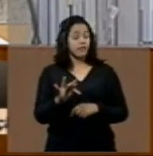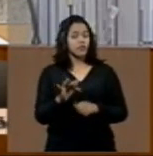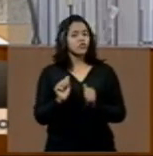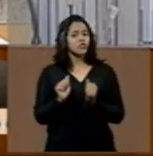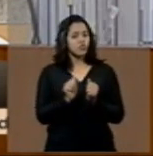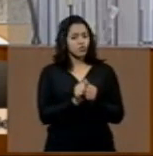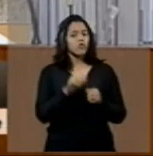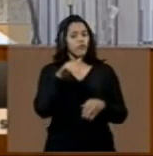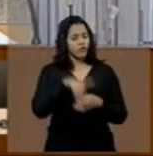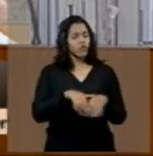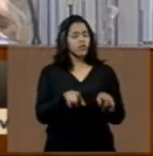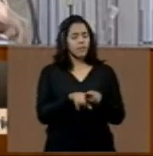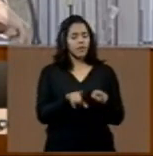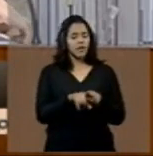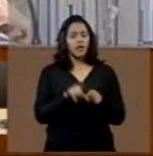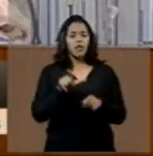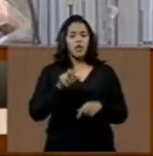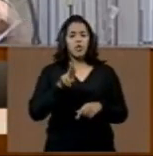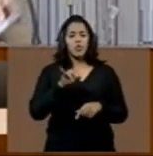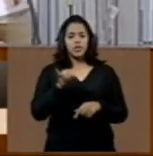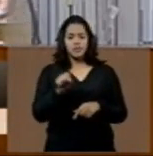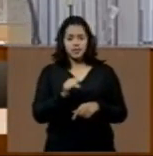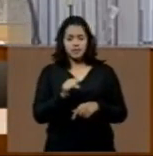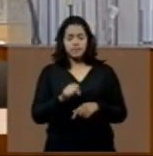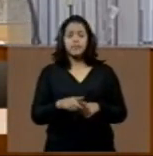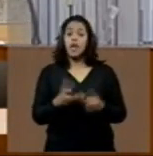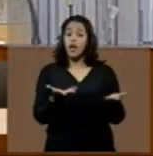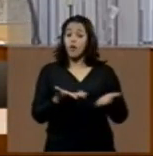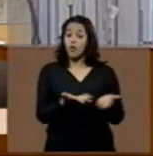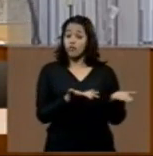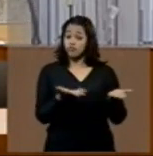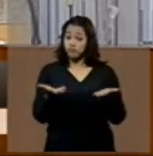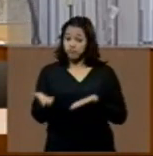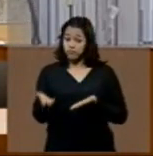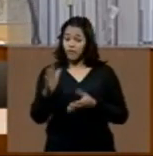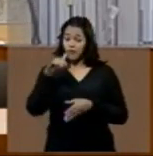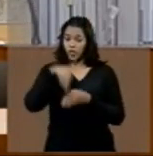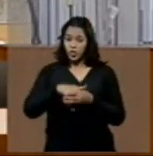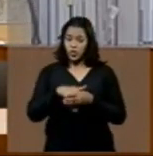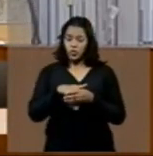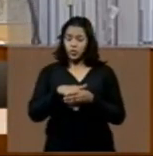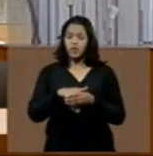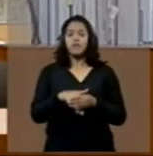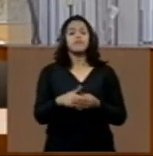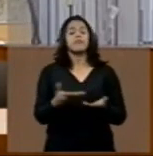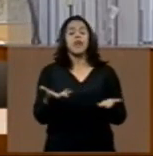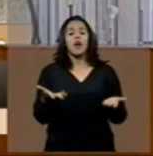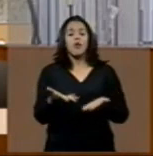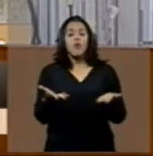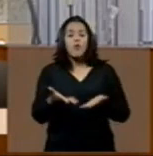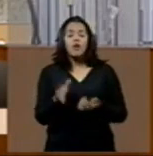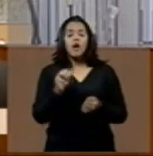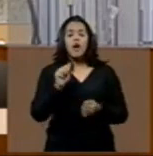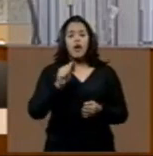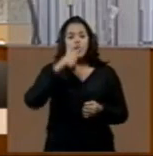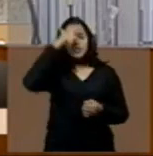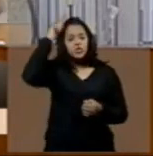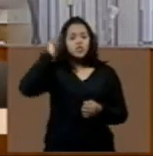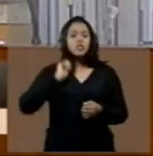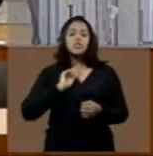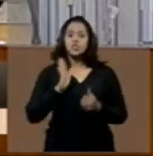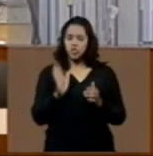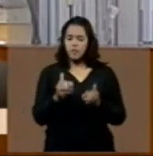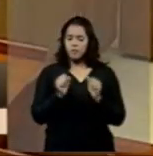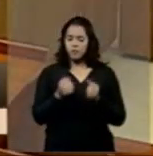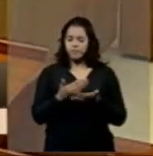Roberto Barroso, relatou o ministro Luiz Fux. Passo a palavra agora para voto ao ministro Alexandre de Moraes, que